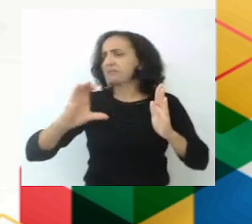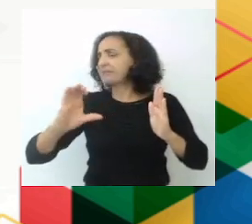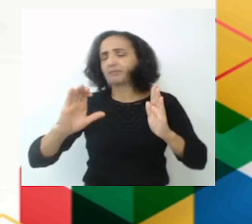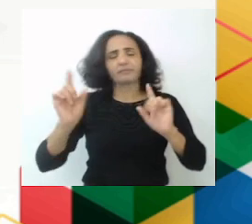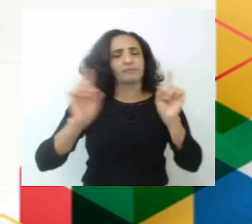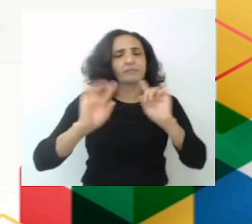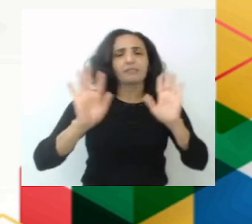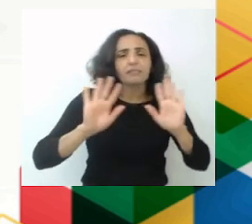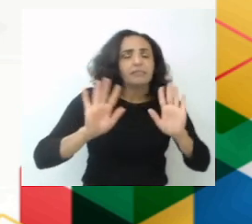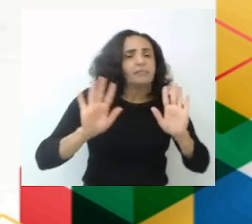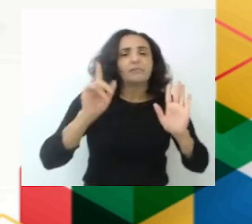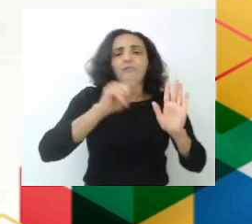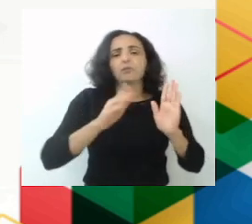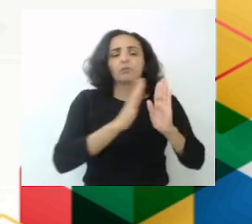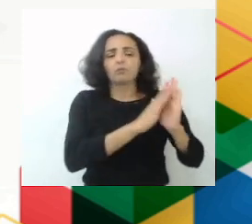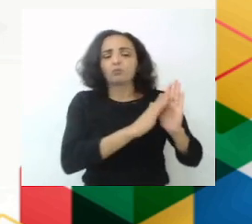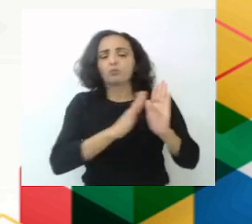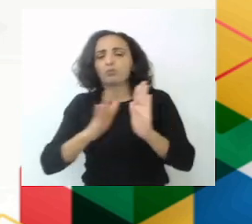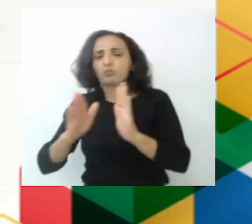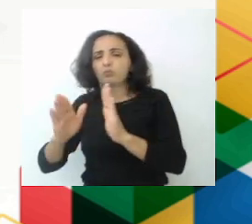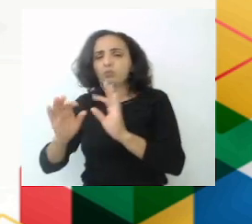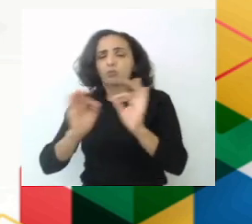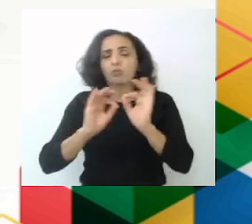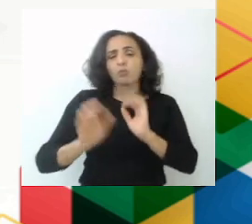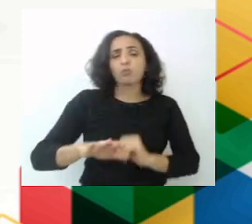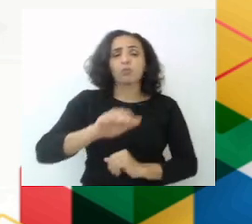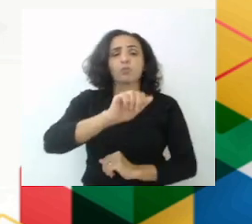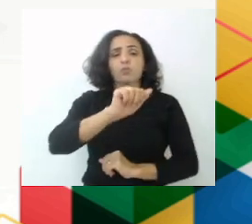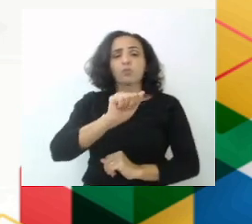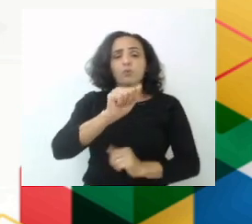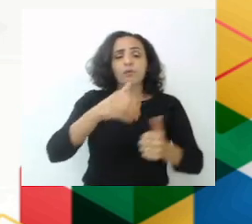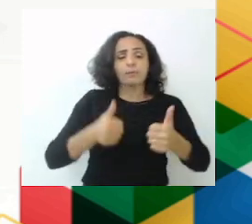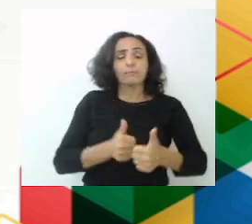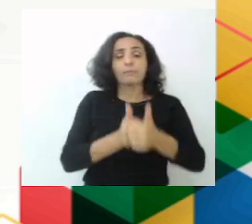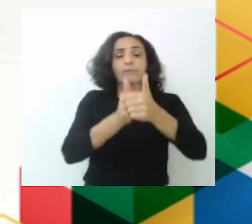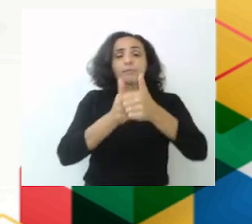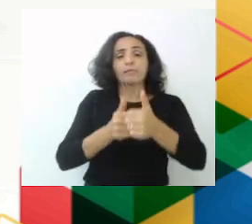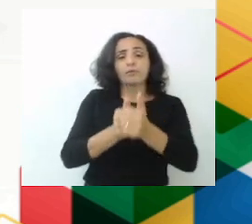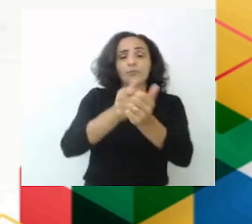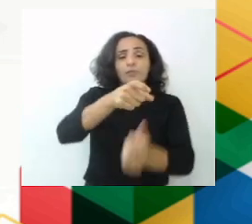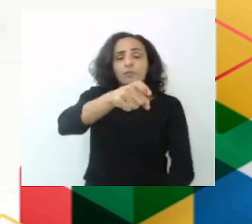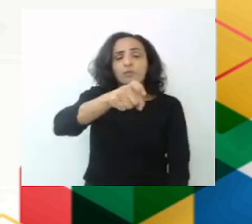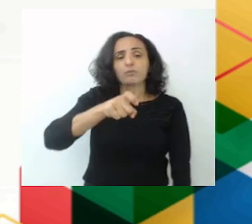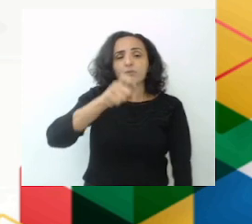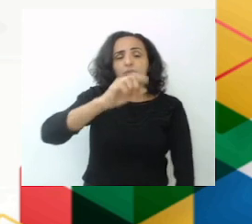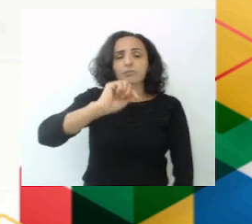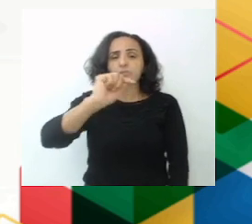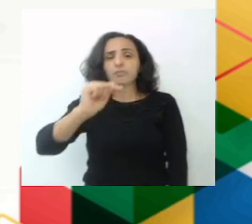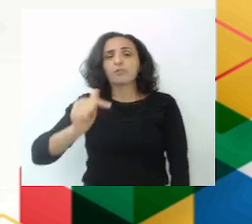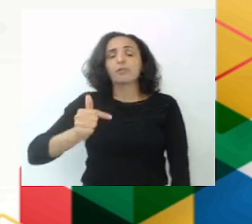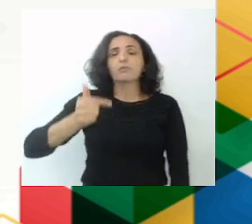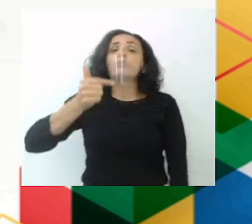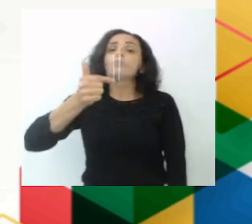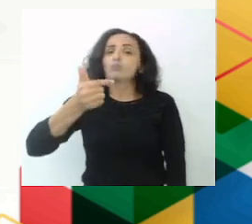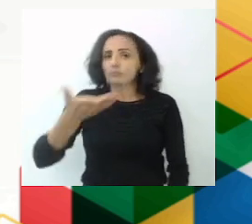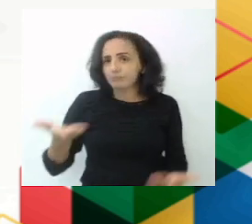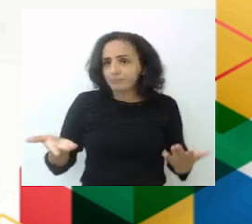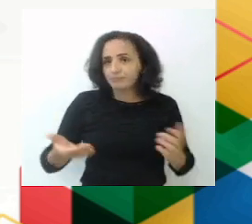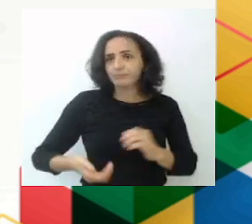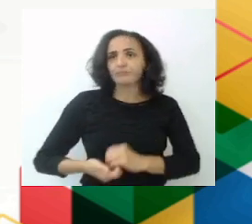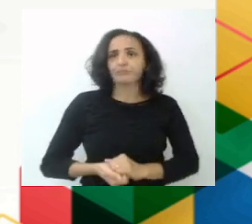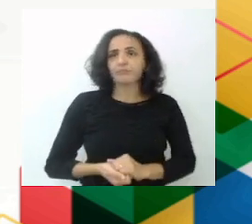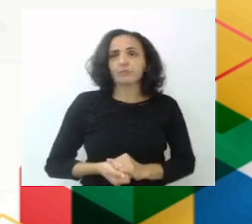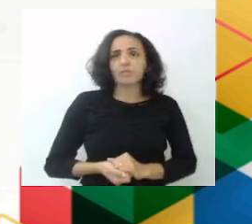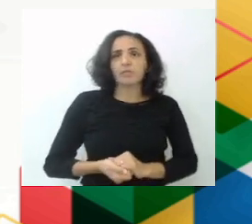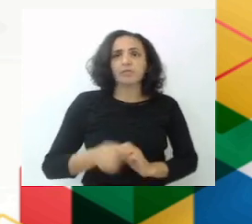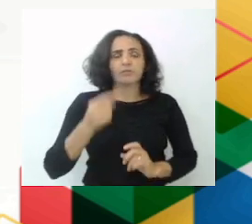C. É para aparecer na seguinte ordem. O A acompanha o x ao quadrado. Então, você vem aqui no x ao